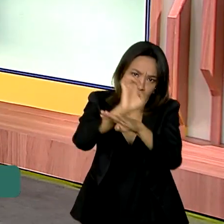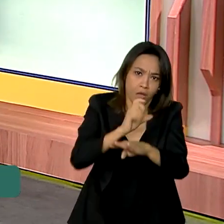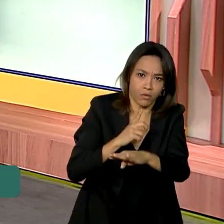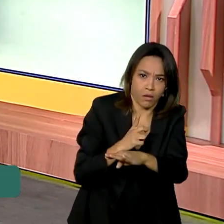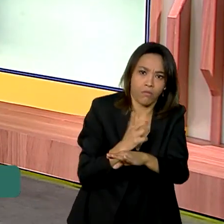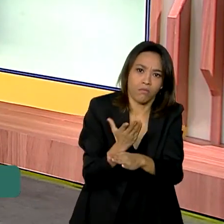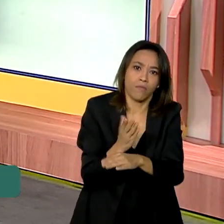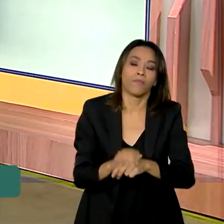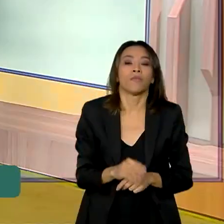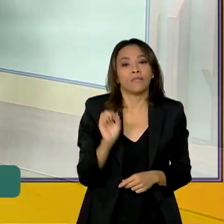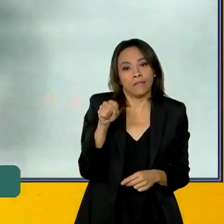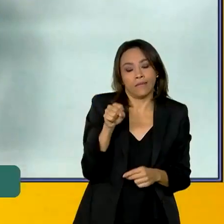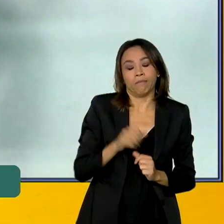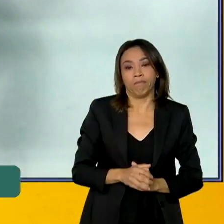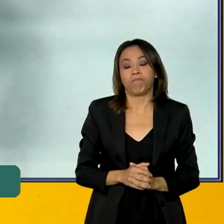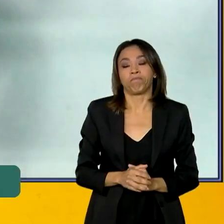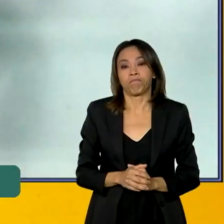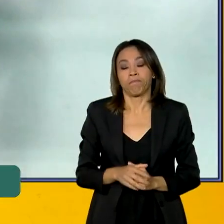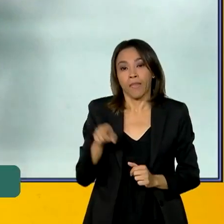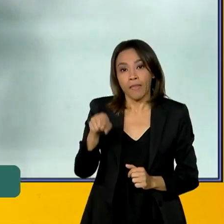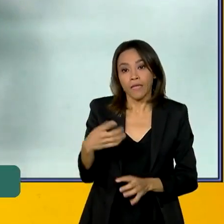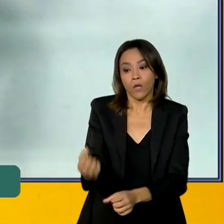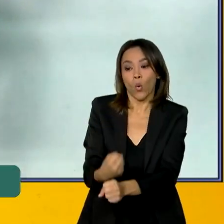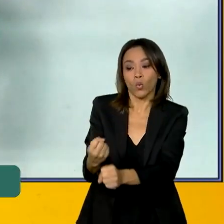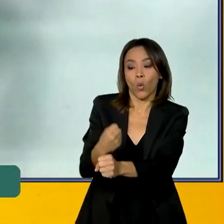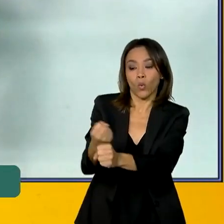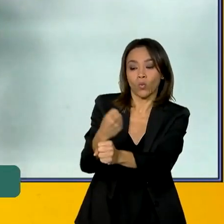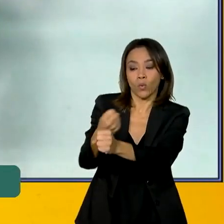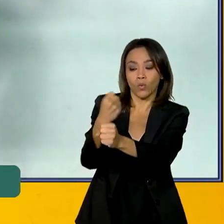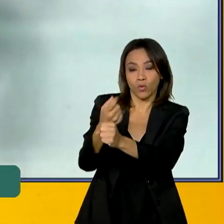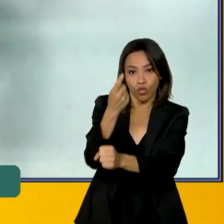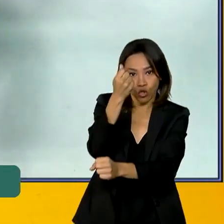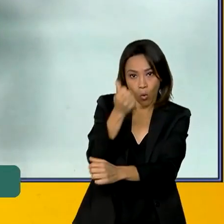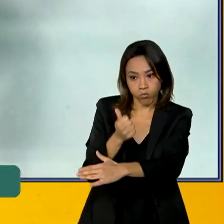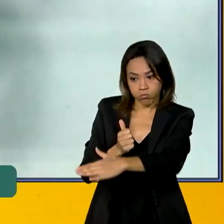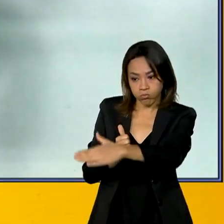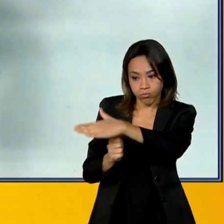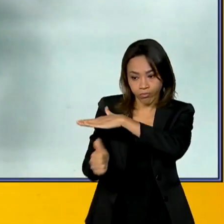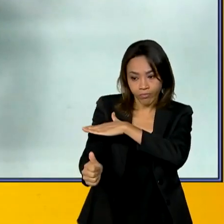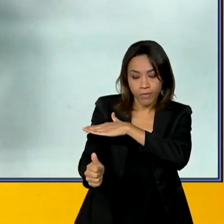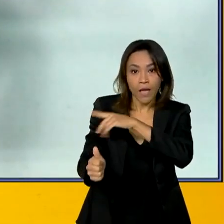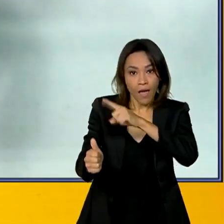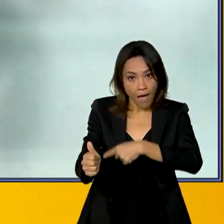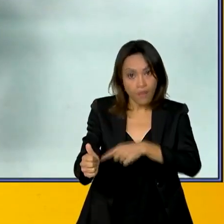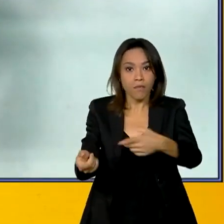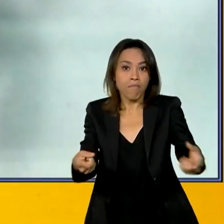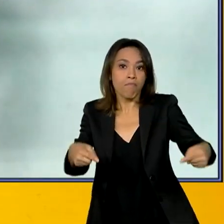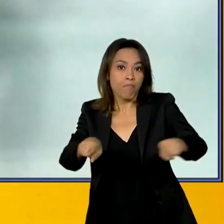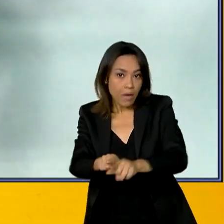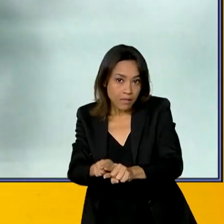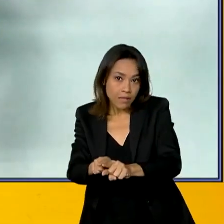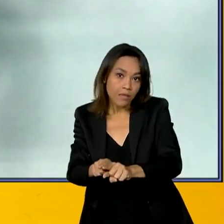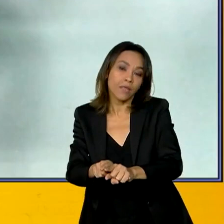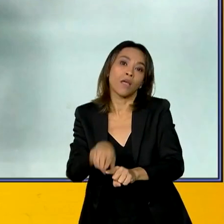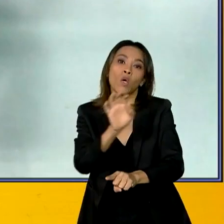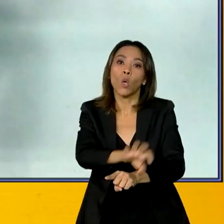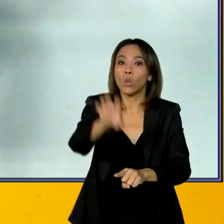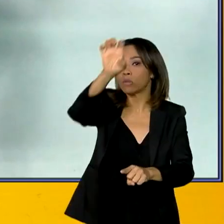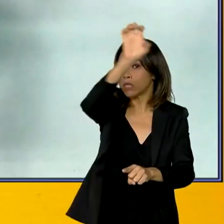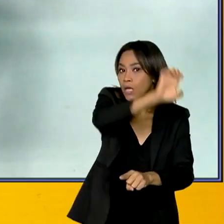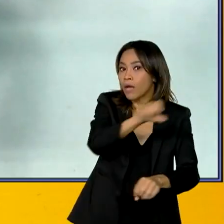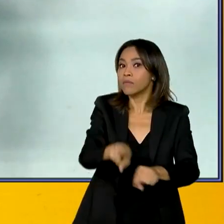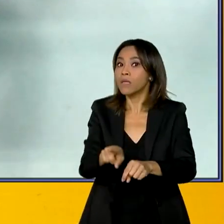União é essa questão da execução, a destinação dos recursos e essa parceria com o ente estadual e o